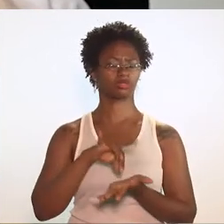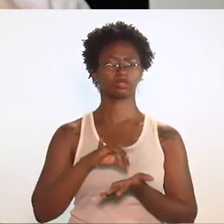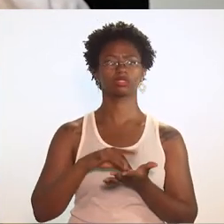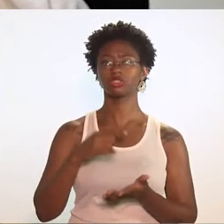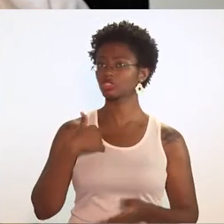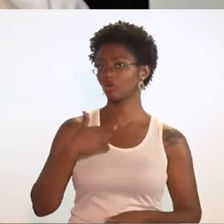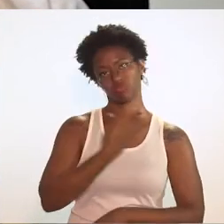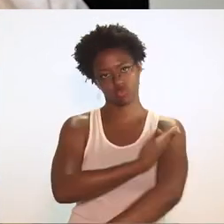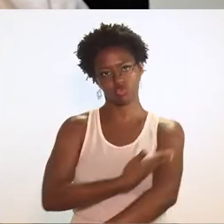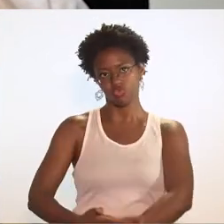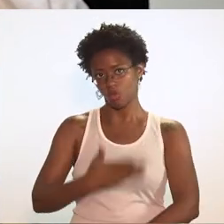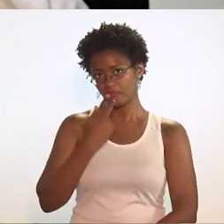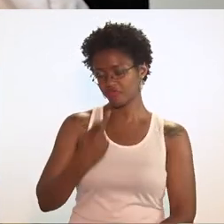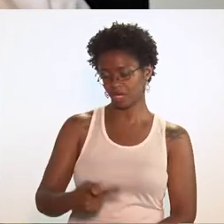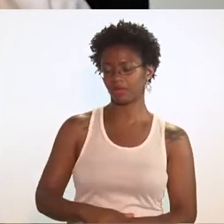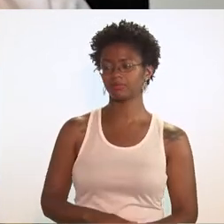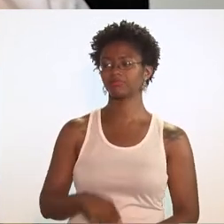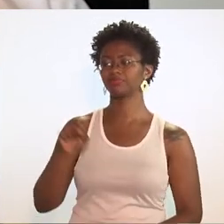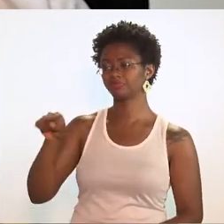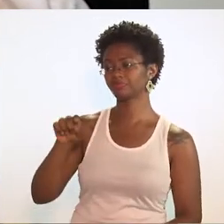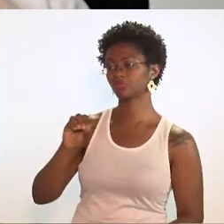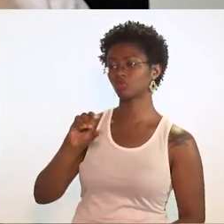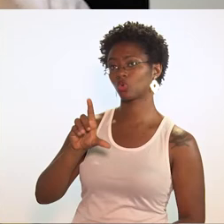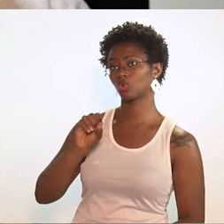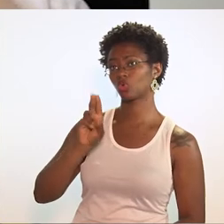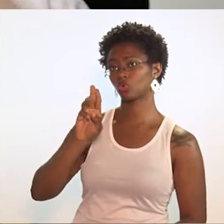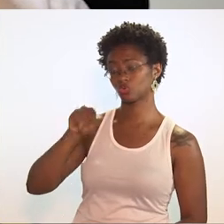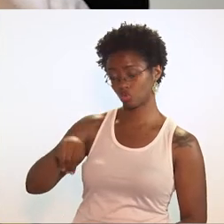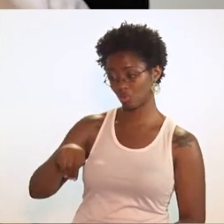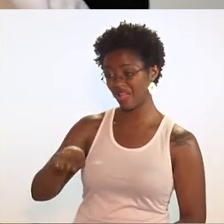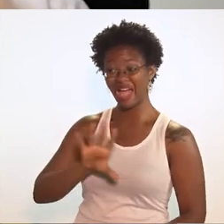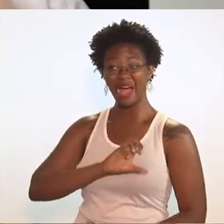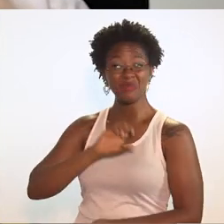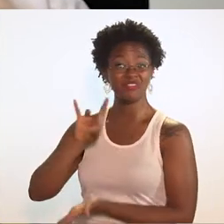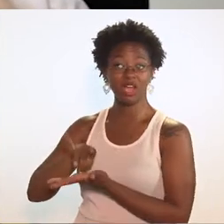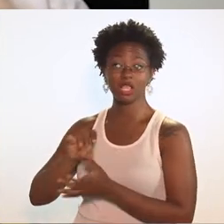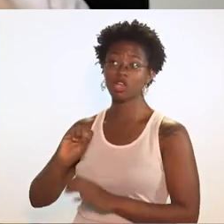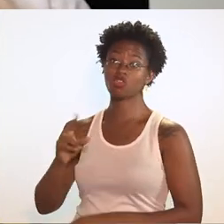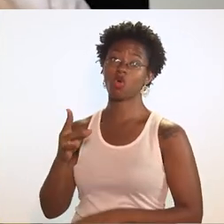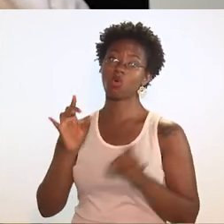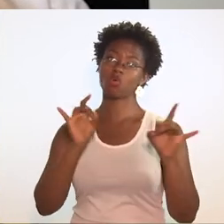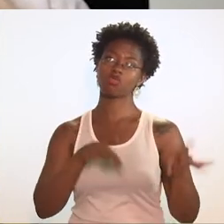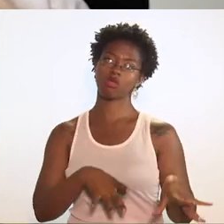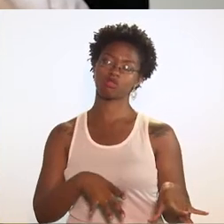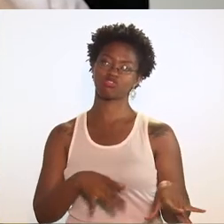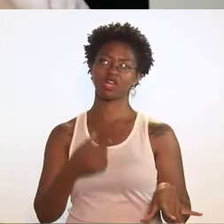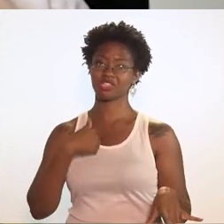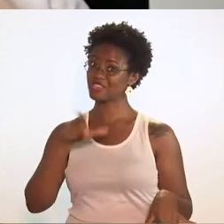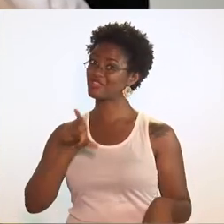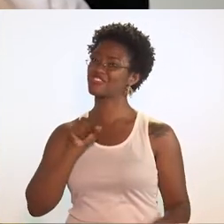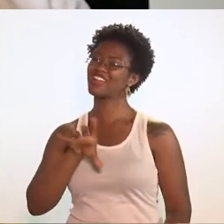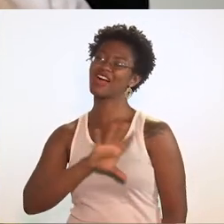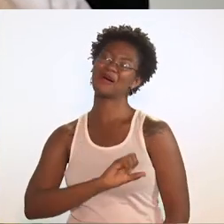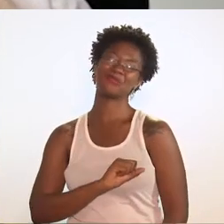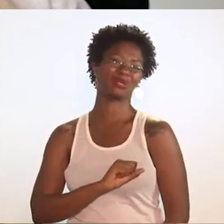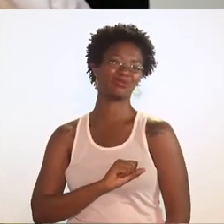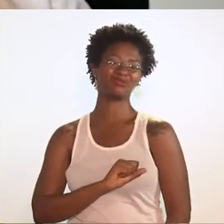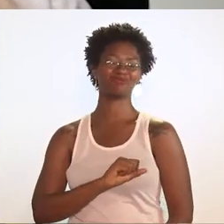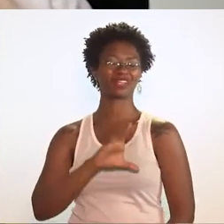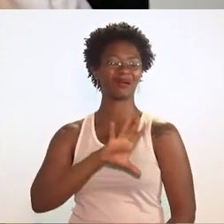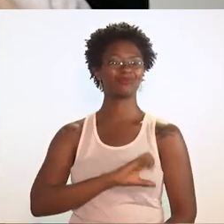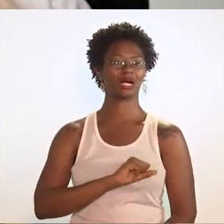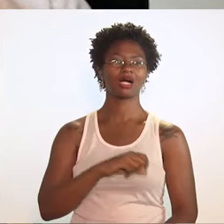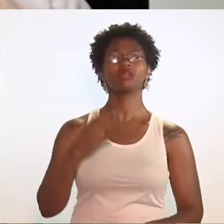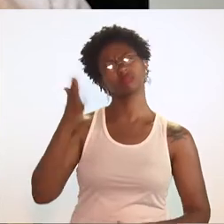profunda. E eu costumo falar assim, o Olodum você o ama ou você o deixa. E eu escolhi